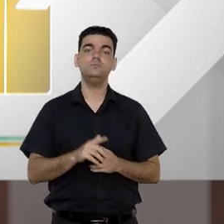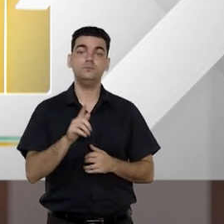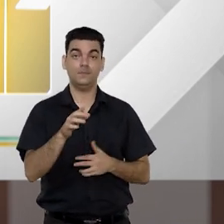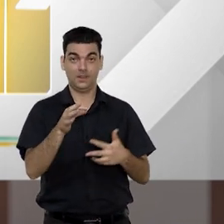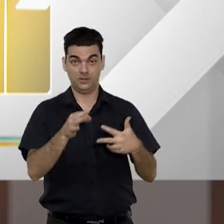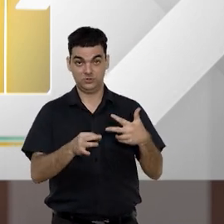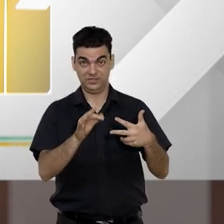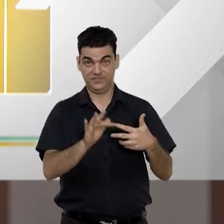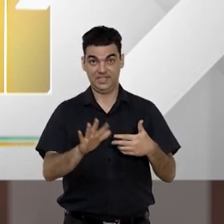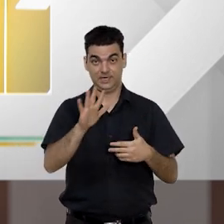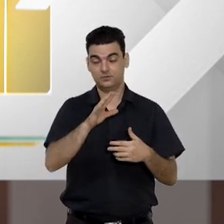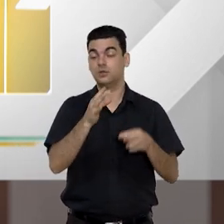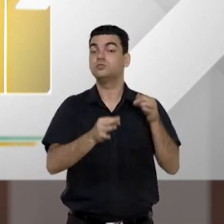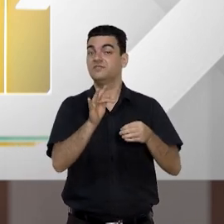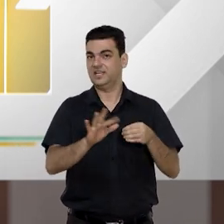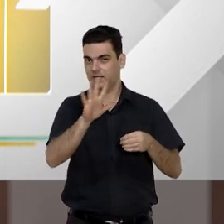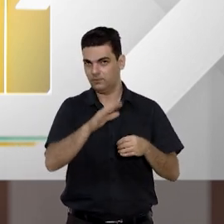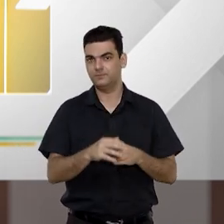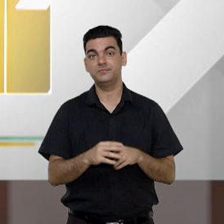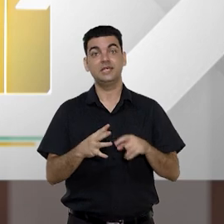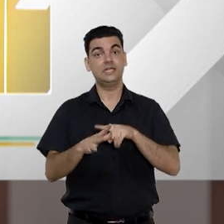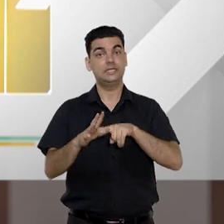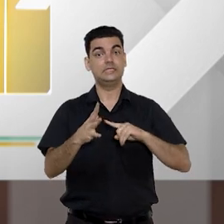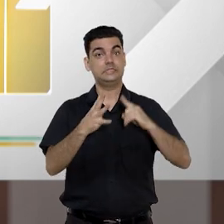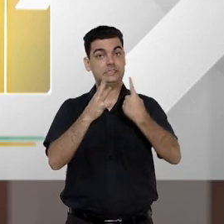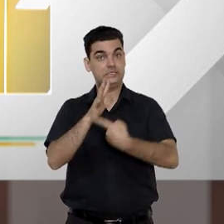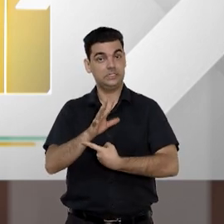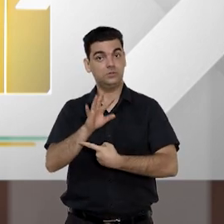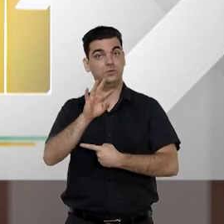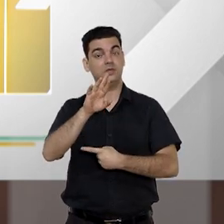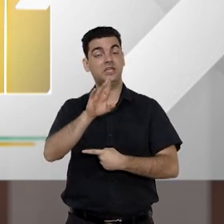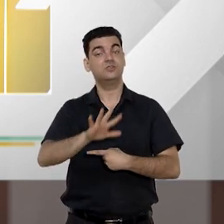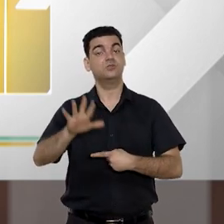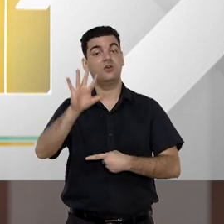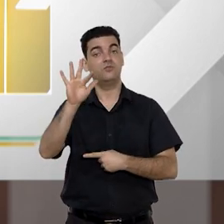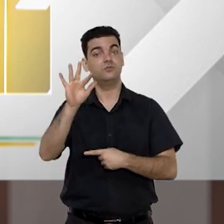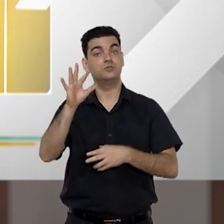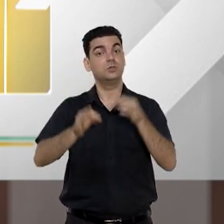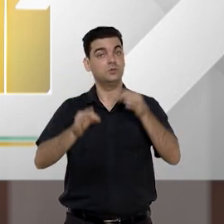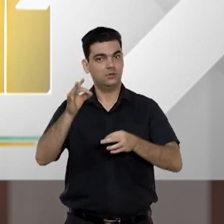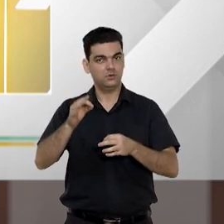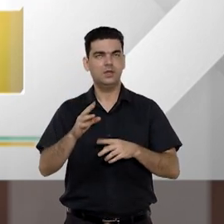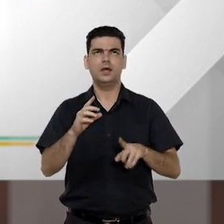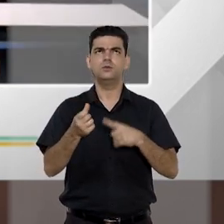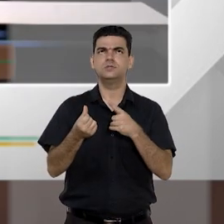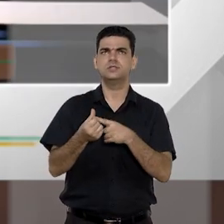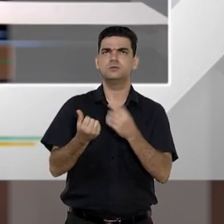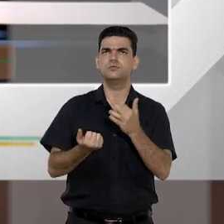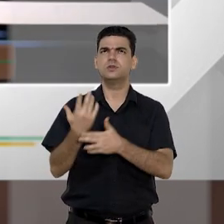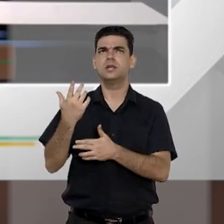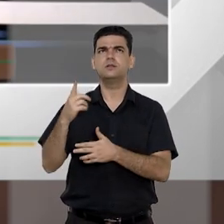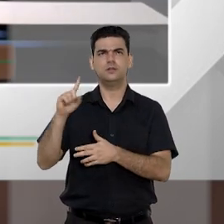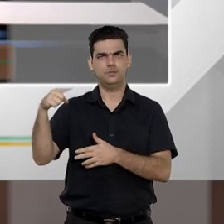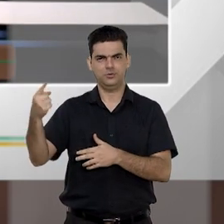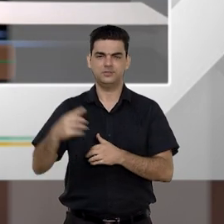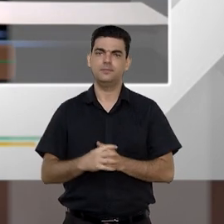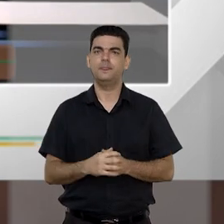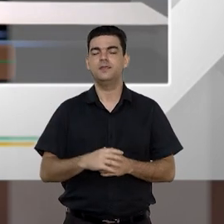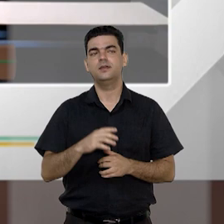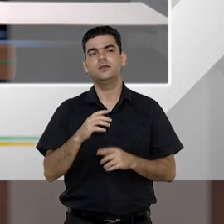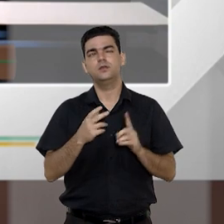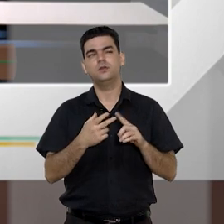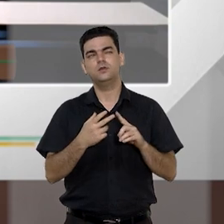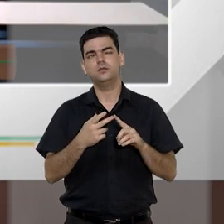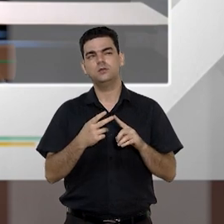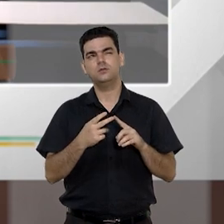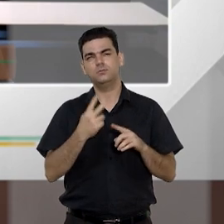Então, no âmbito da Justiça Federal, nós temos cinco tribunais regionais federais, né? O sexto foi criado